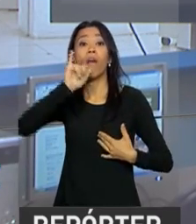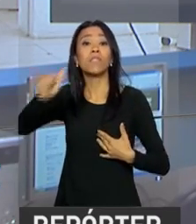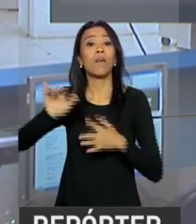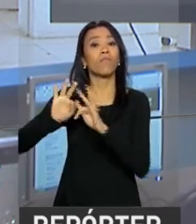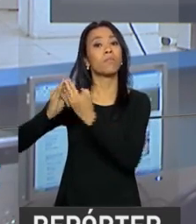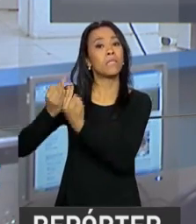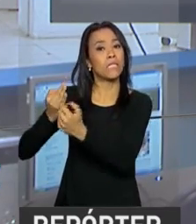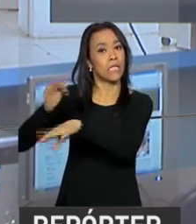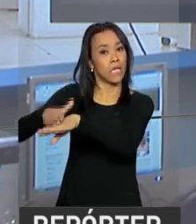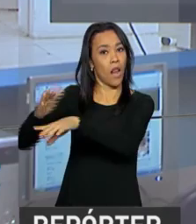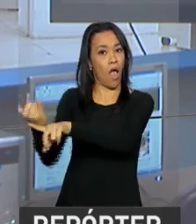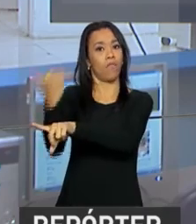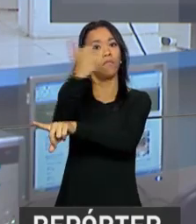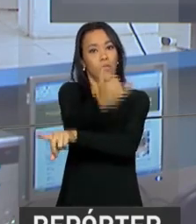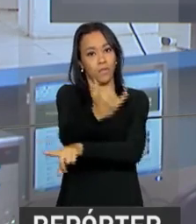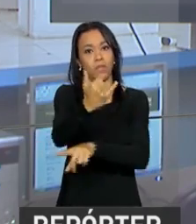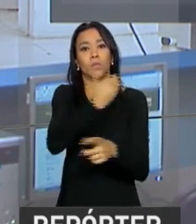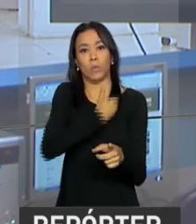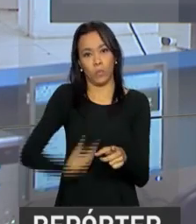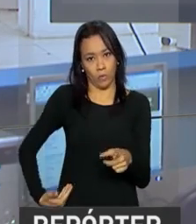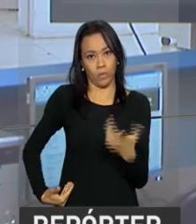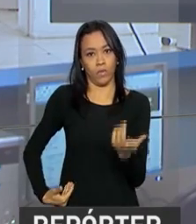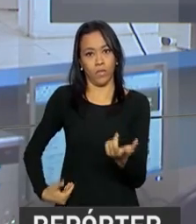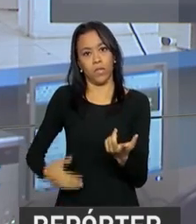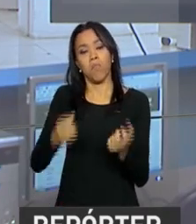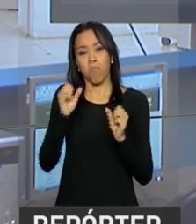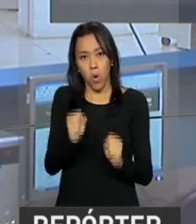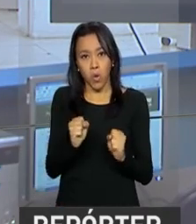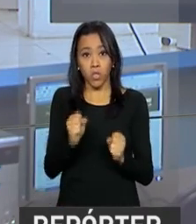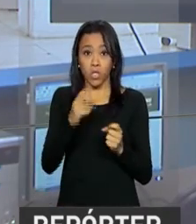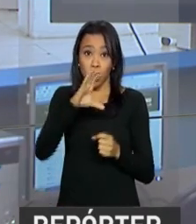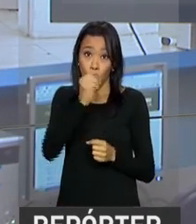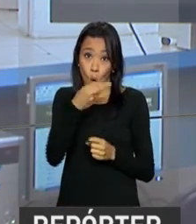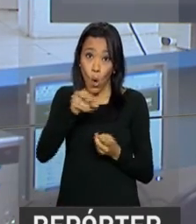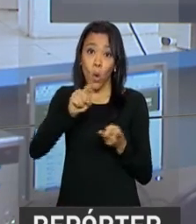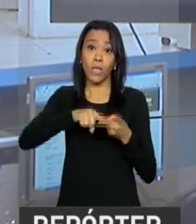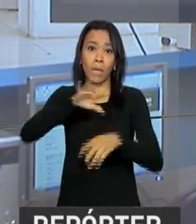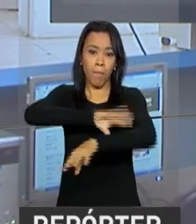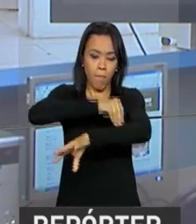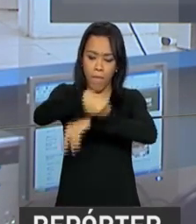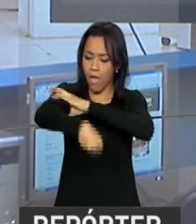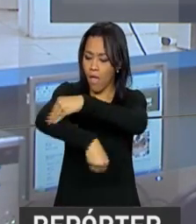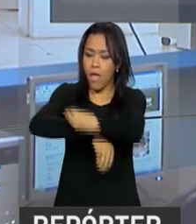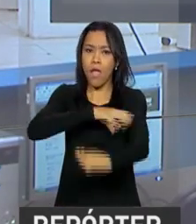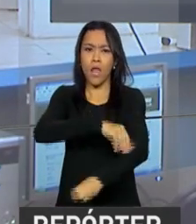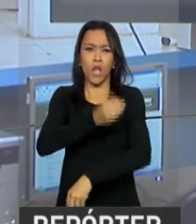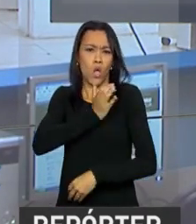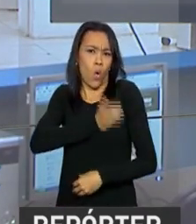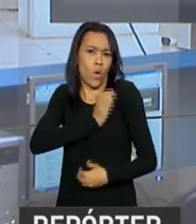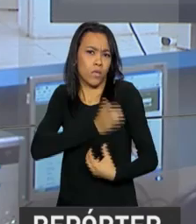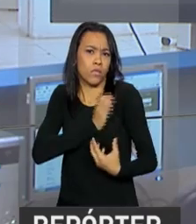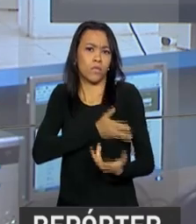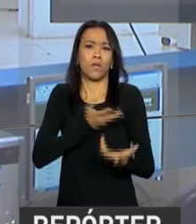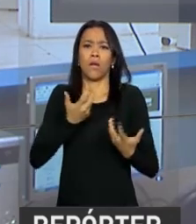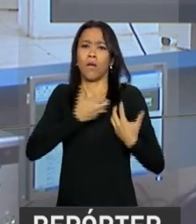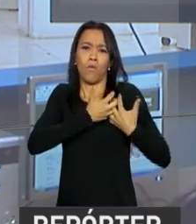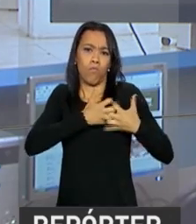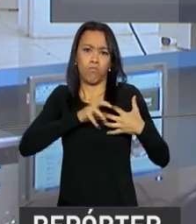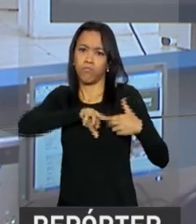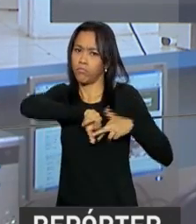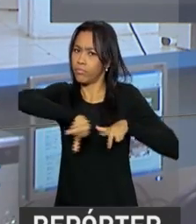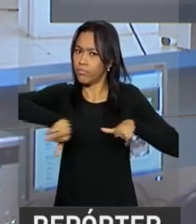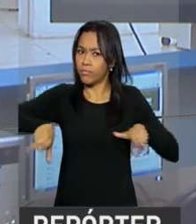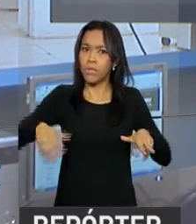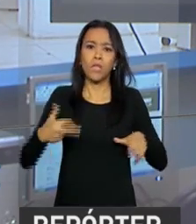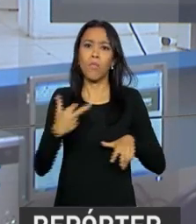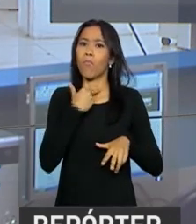por comunicar às autoridades podem ser doados córneas pele ossos e coração entre outros órgãos e tecidos não podem